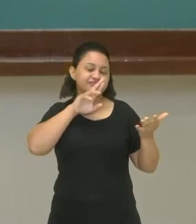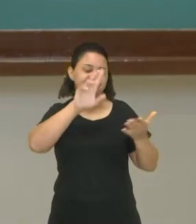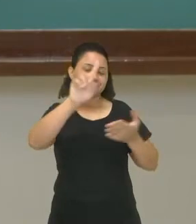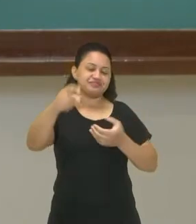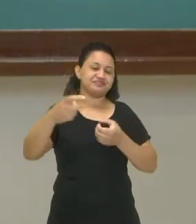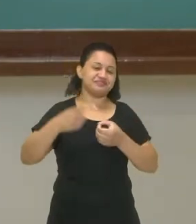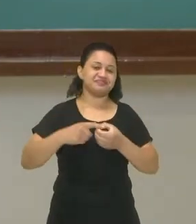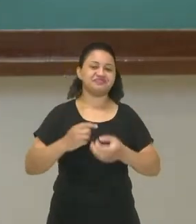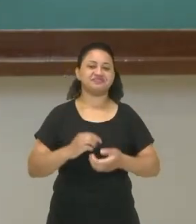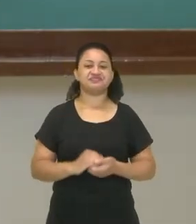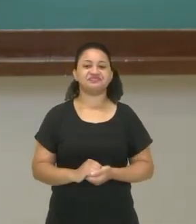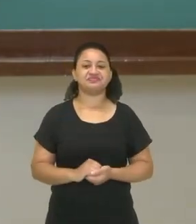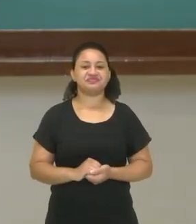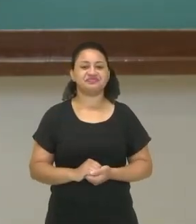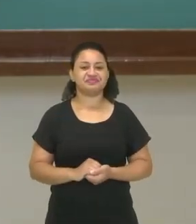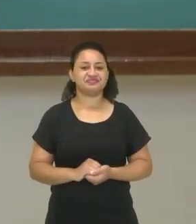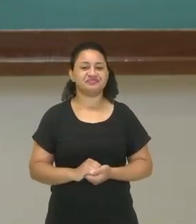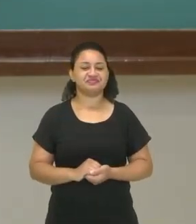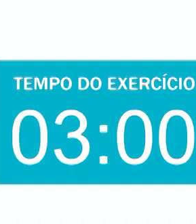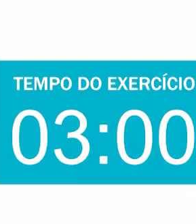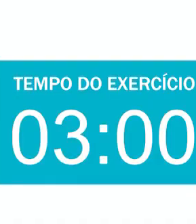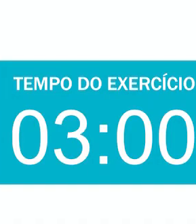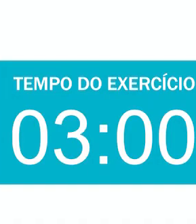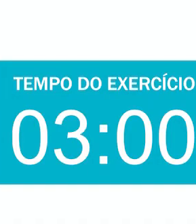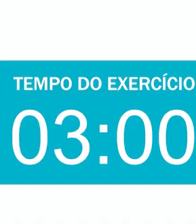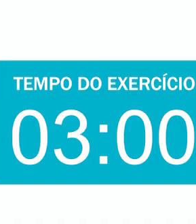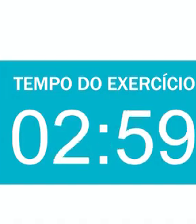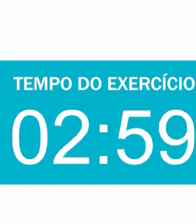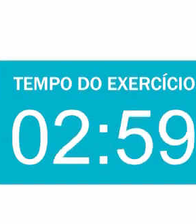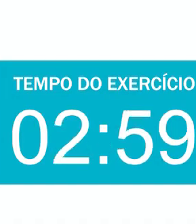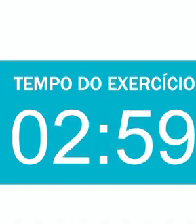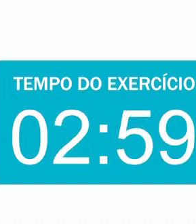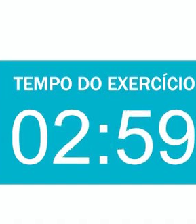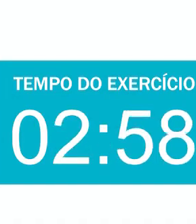tô te aguardando aqui, rapidinho.